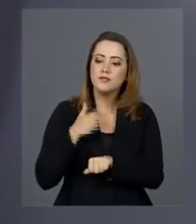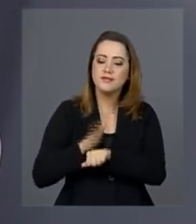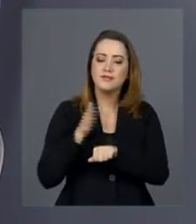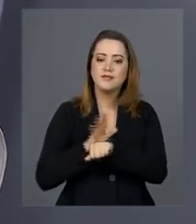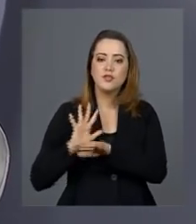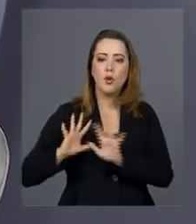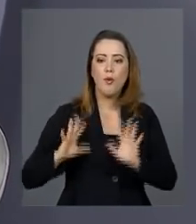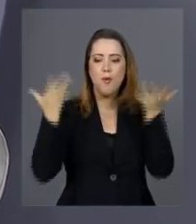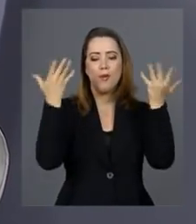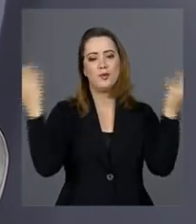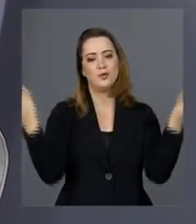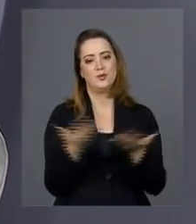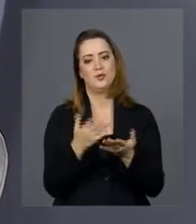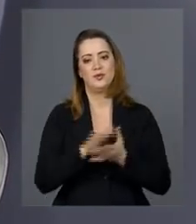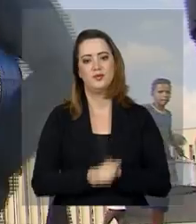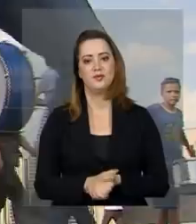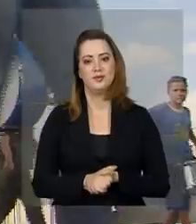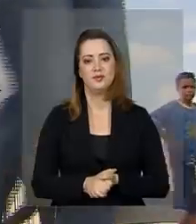um show hoje.